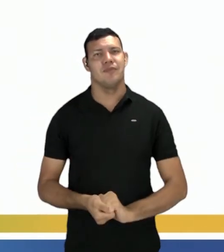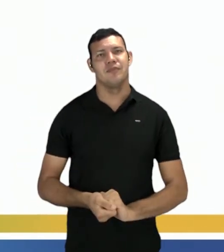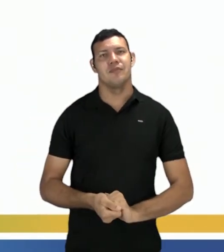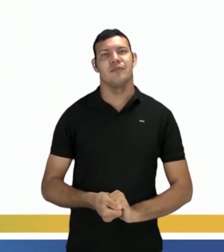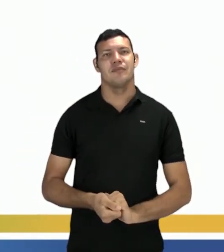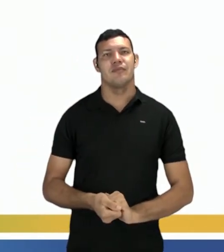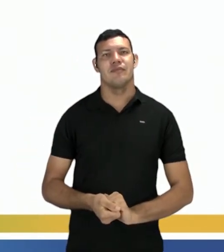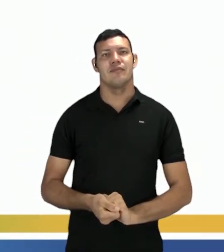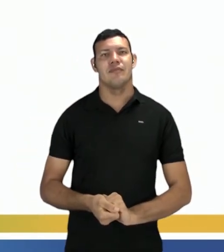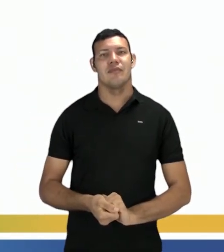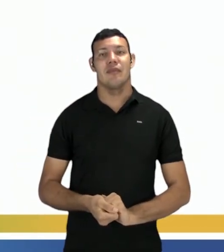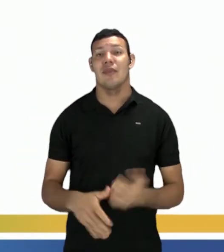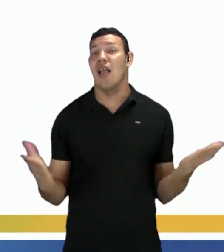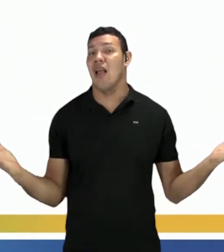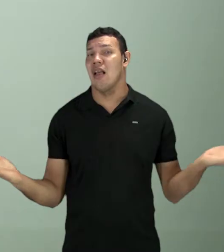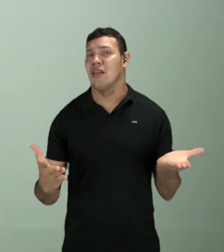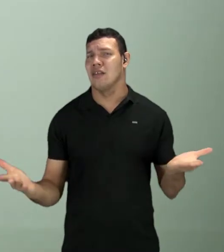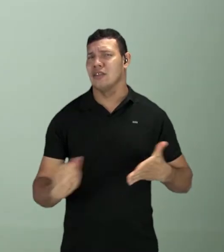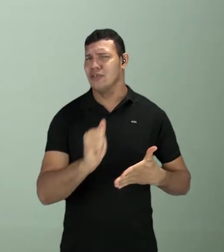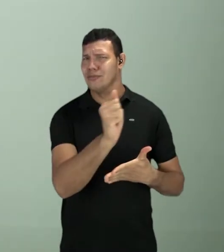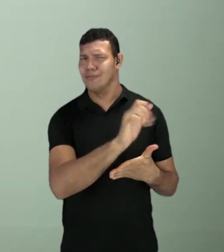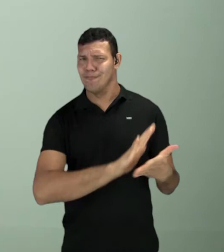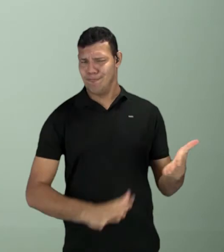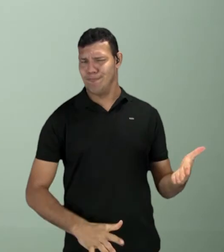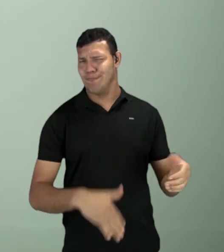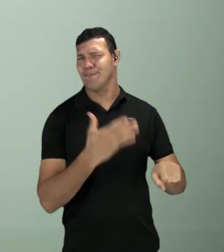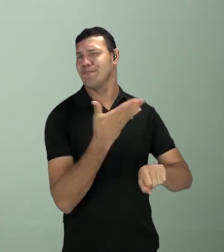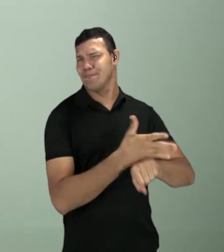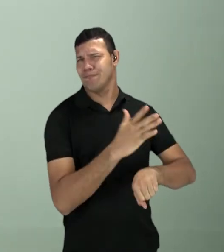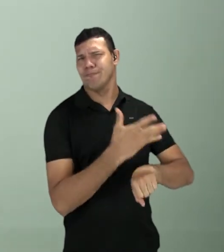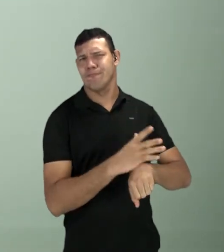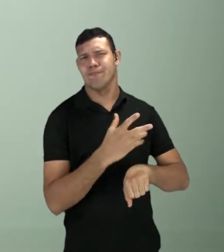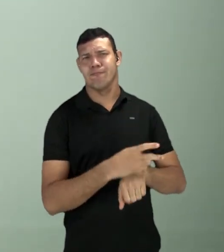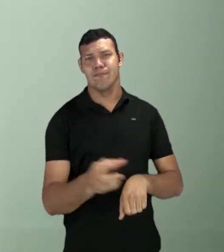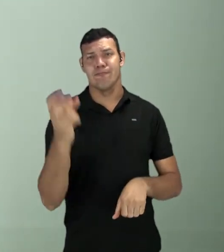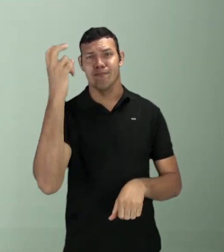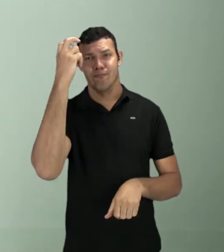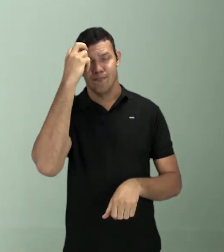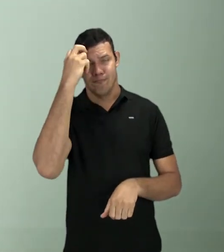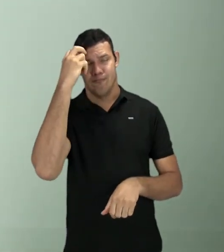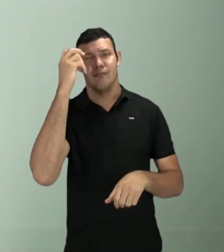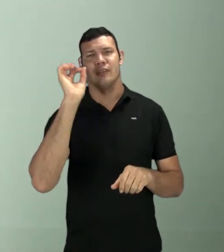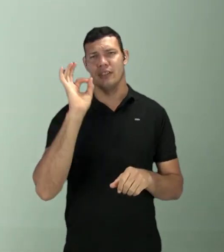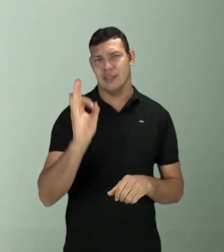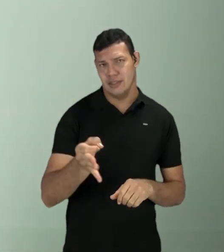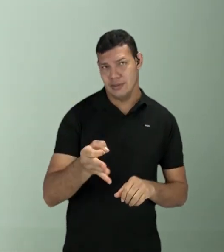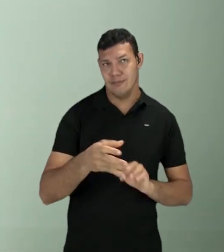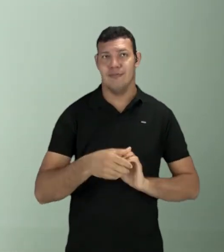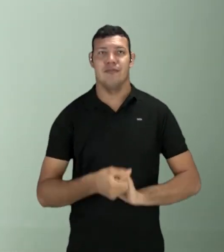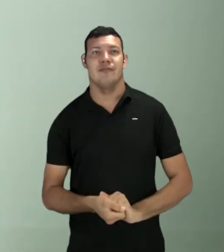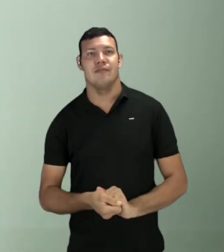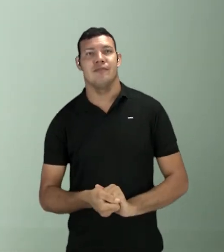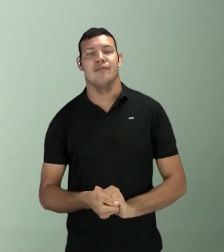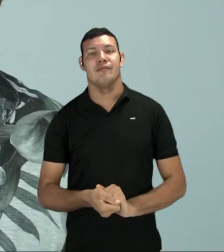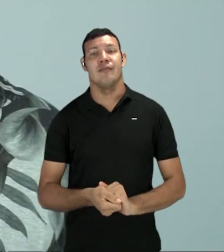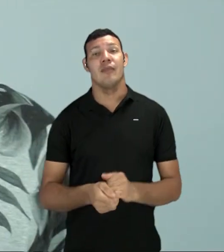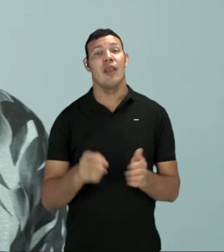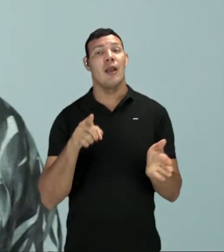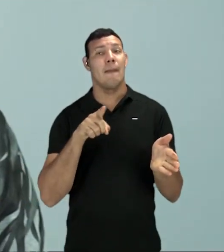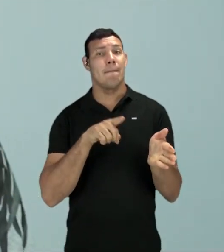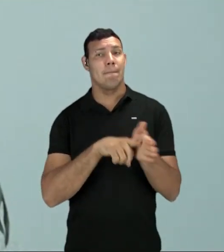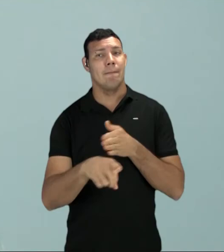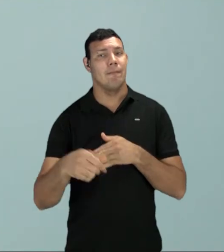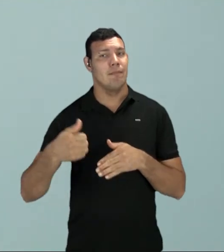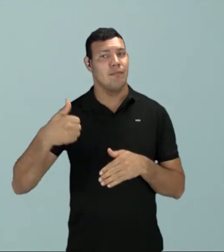aqui, a gente vai para nossas atividades. A gente vai treinar um pouco do nosso conhecimento de hoje. Ok? Acompanhe aí a